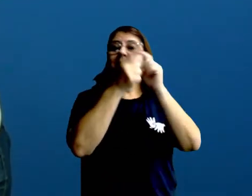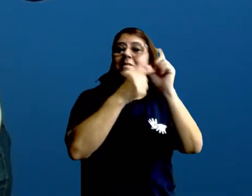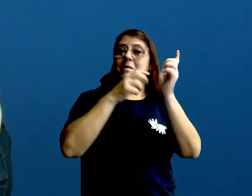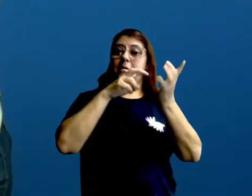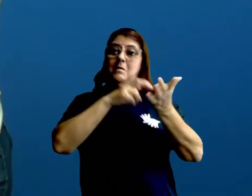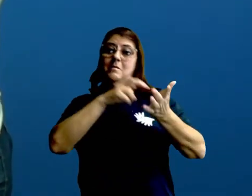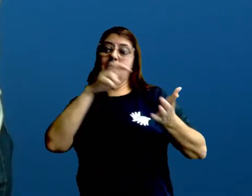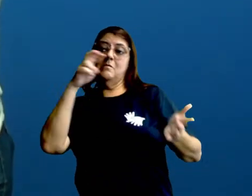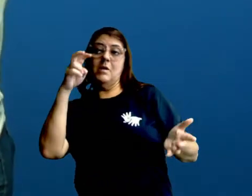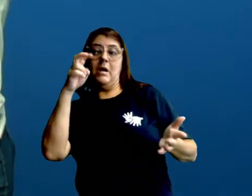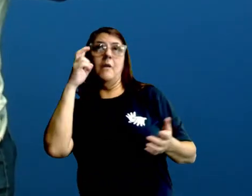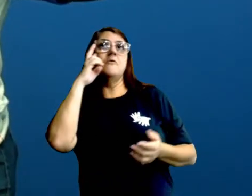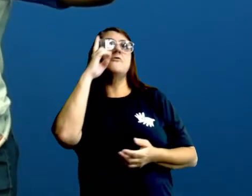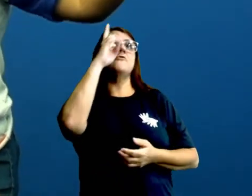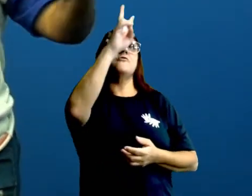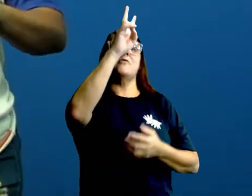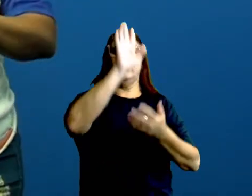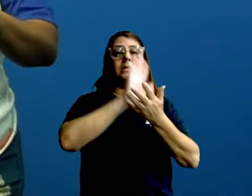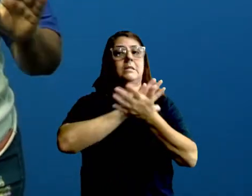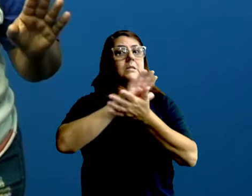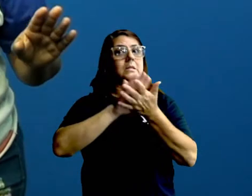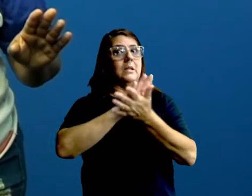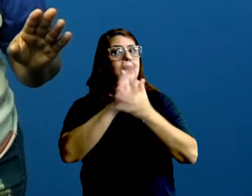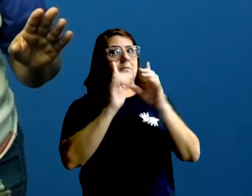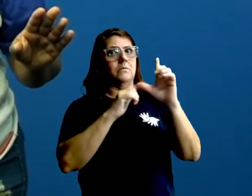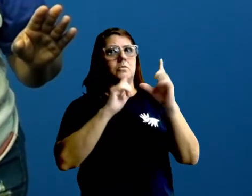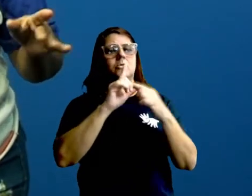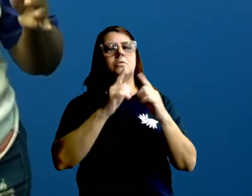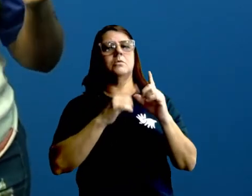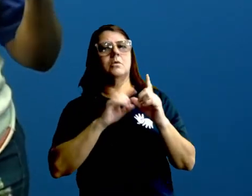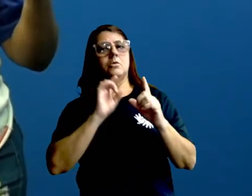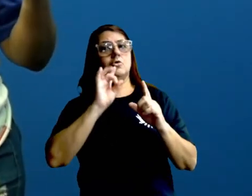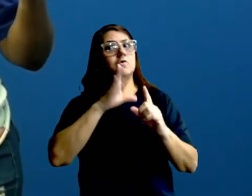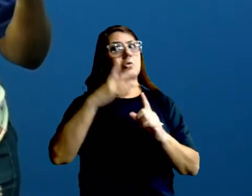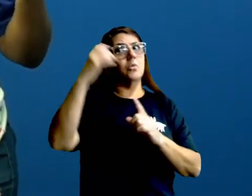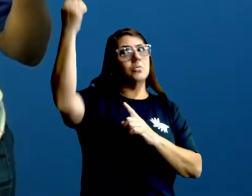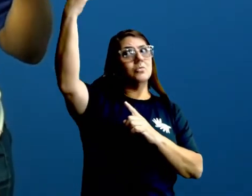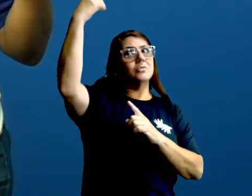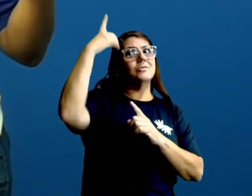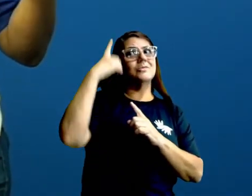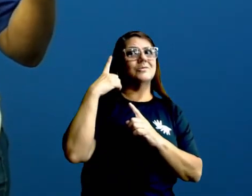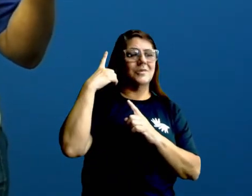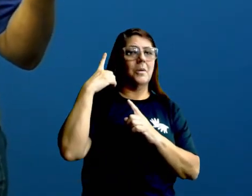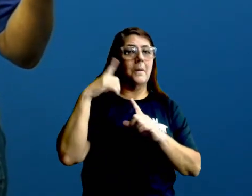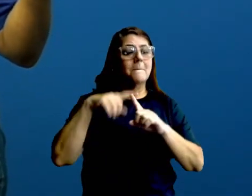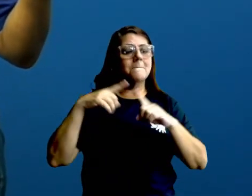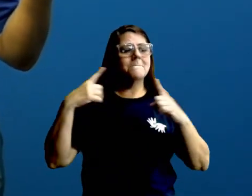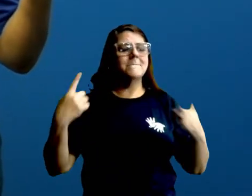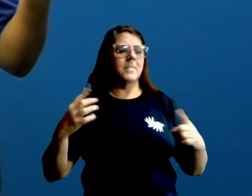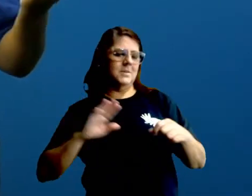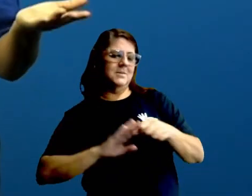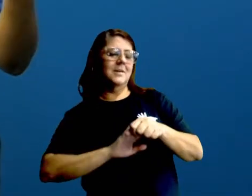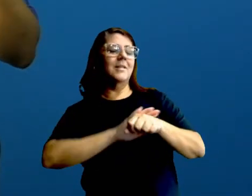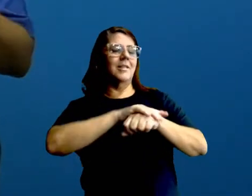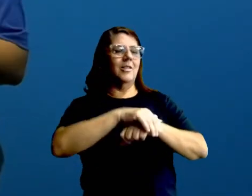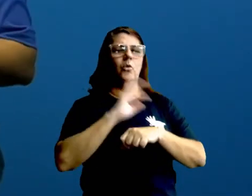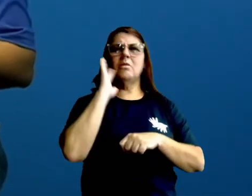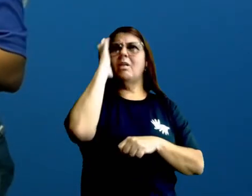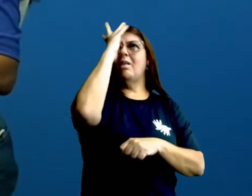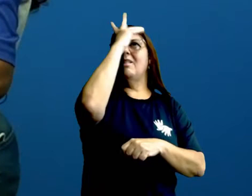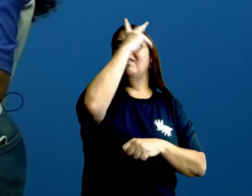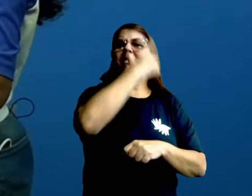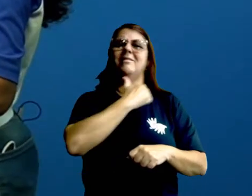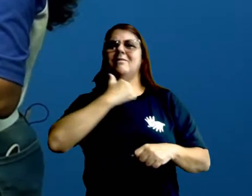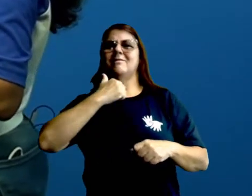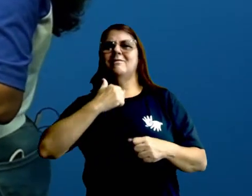porque o Sol, com sua claridade, ofusca todas elas. Mas à noite, é um encanto, né? Vamos